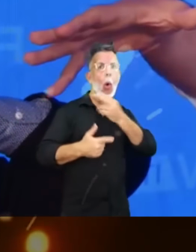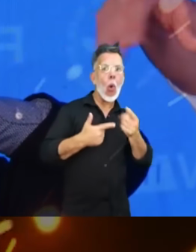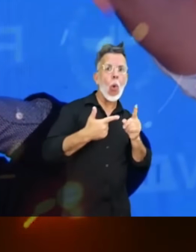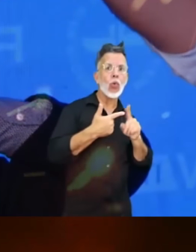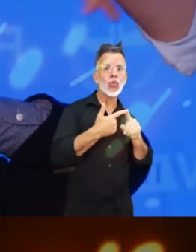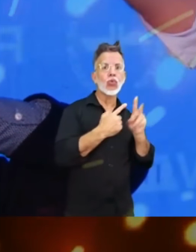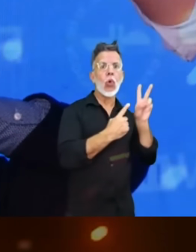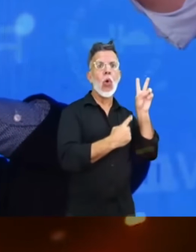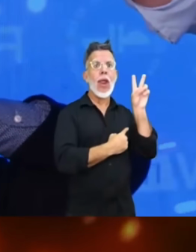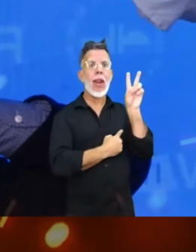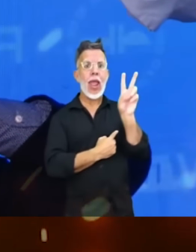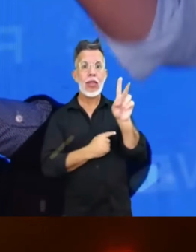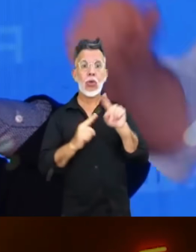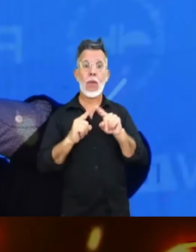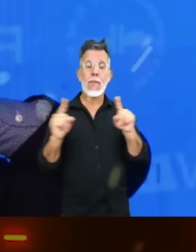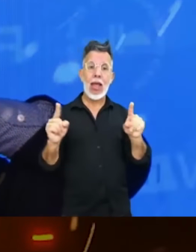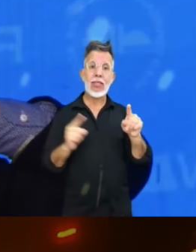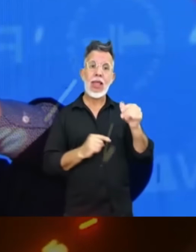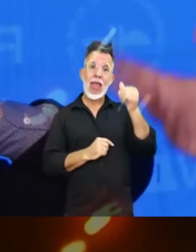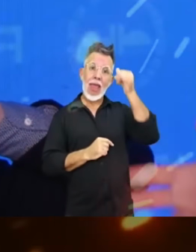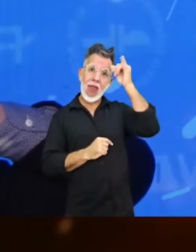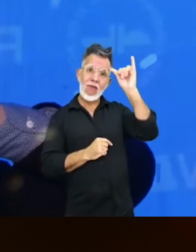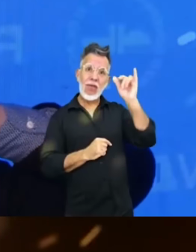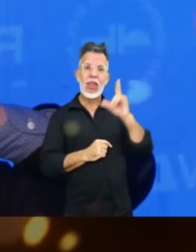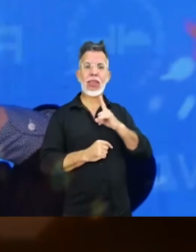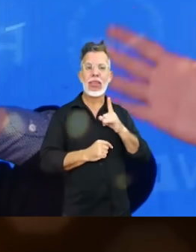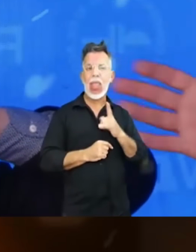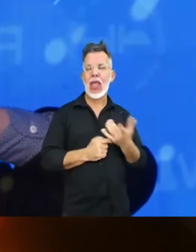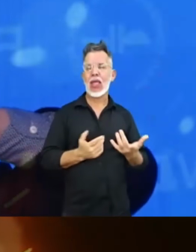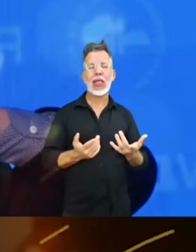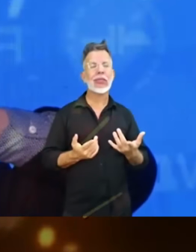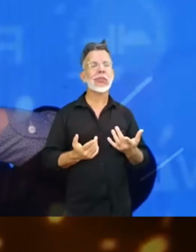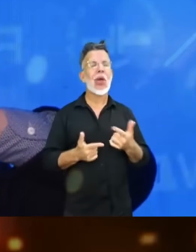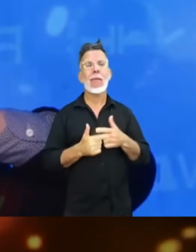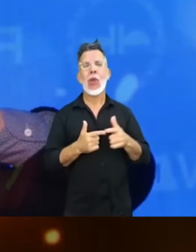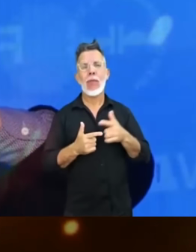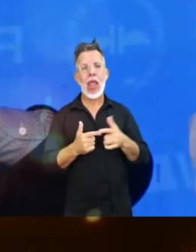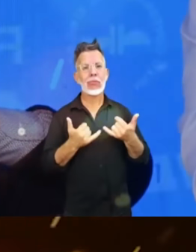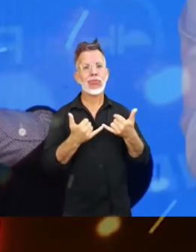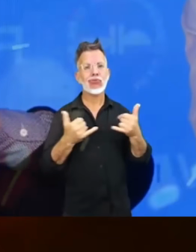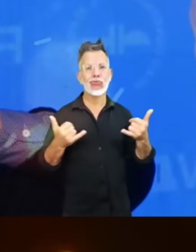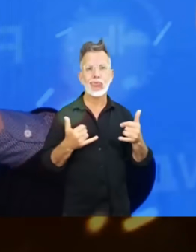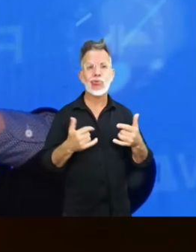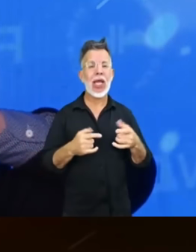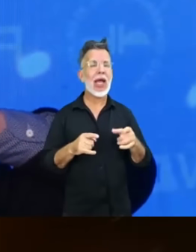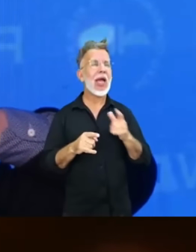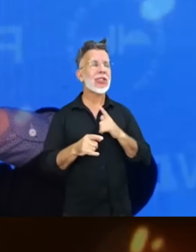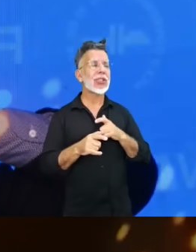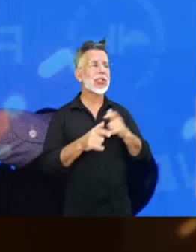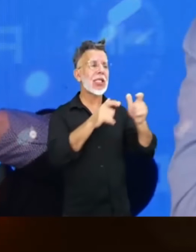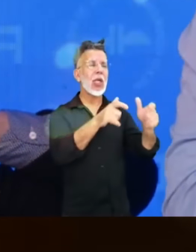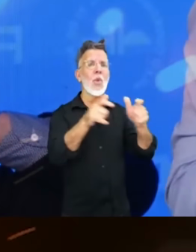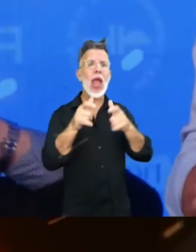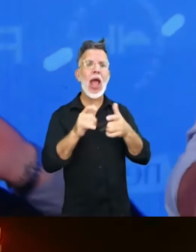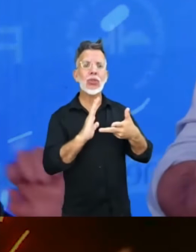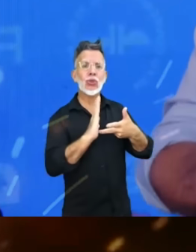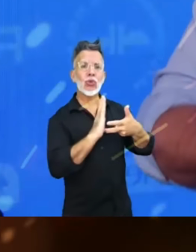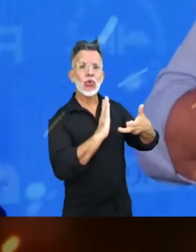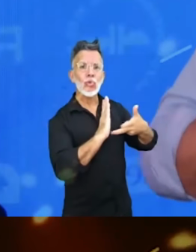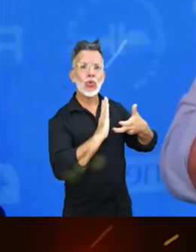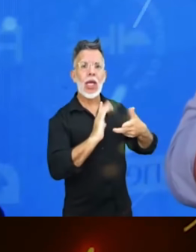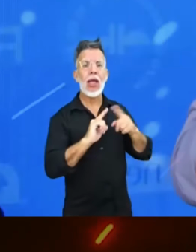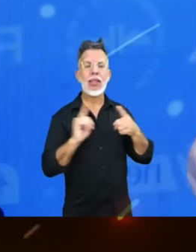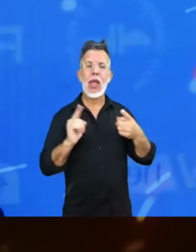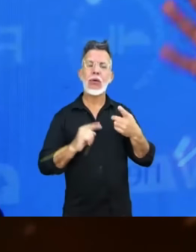de uma estrutura de recarga porque senão você tem que ter substação em garagem é um negócio mais difícil então nós queremos pelo menos metade da